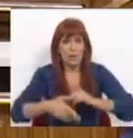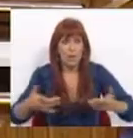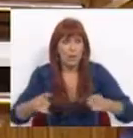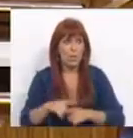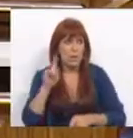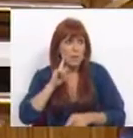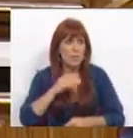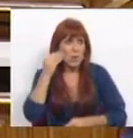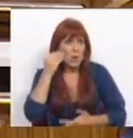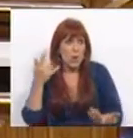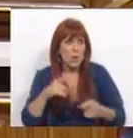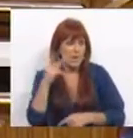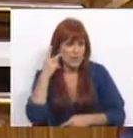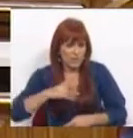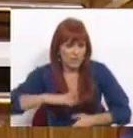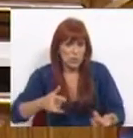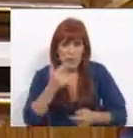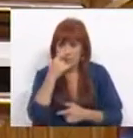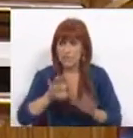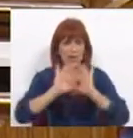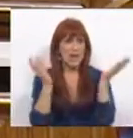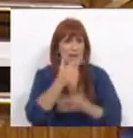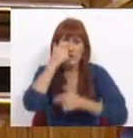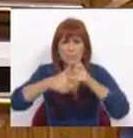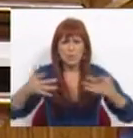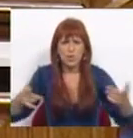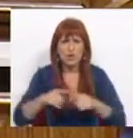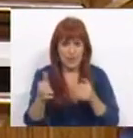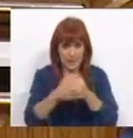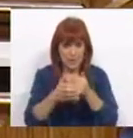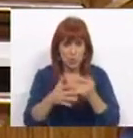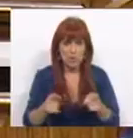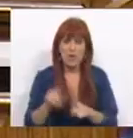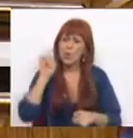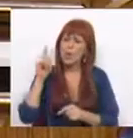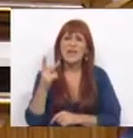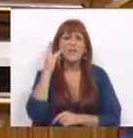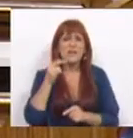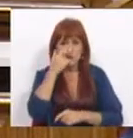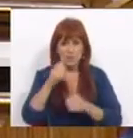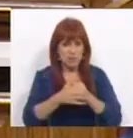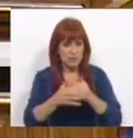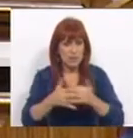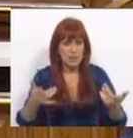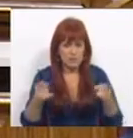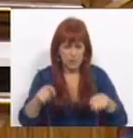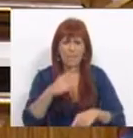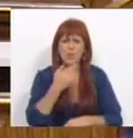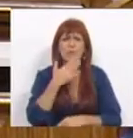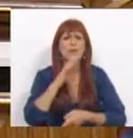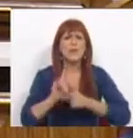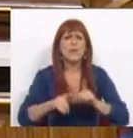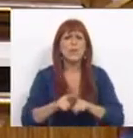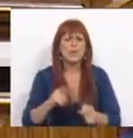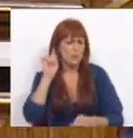o principal meio de subsistência para a generalidade das pessoas idosas, que a qualidade de vida das pessoas idosas está muito dependente